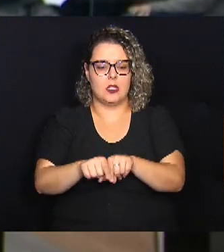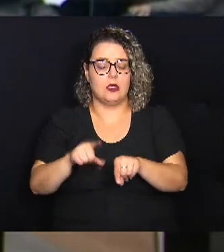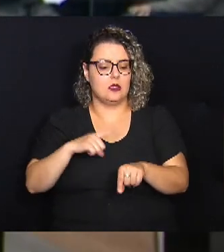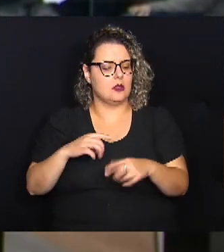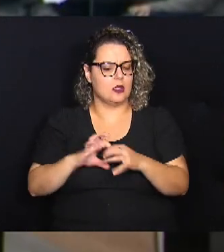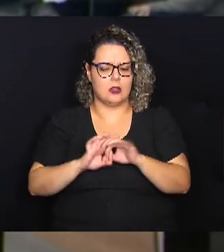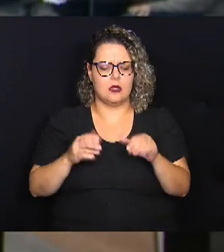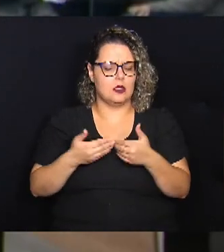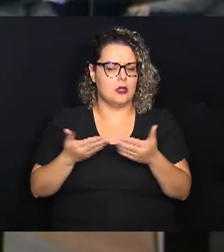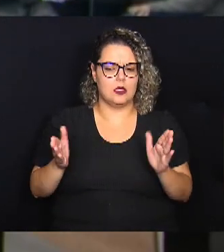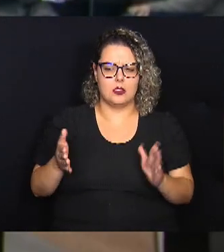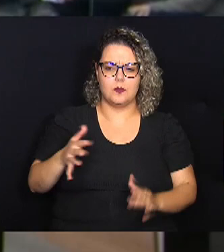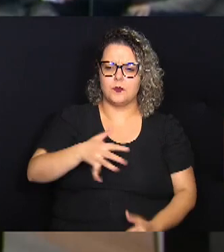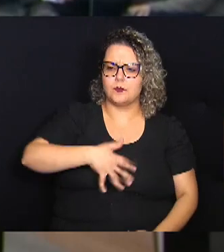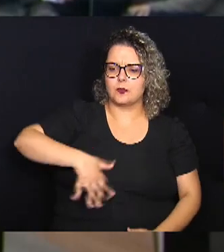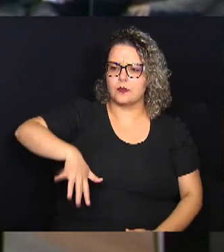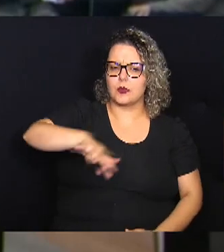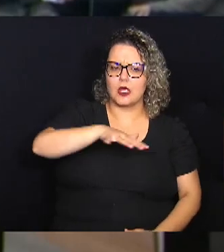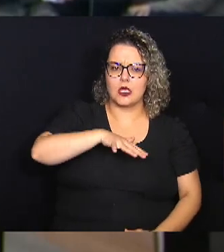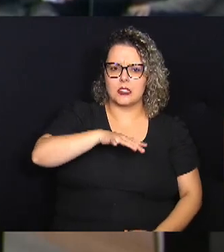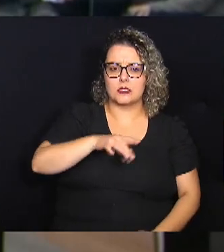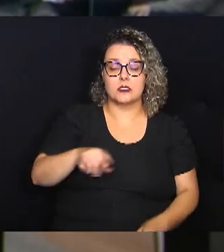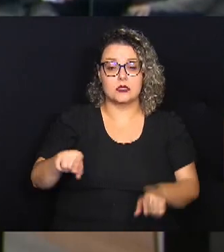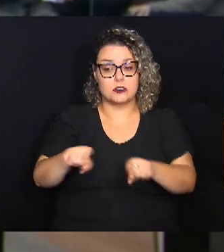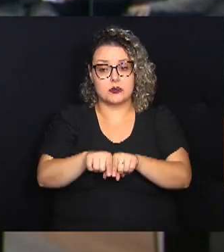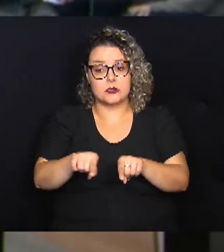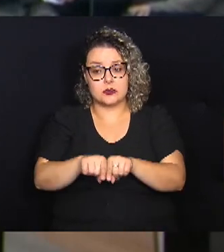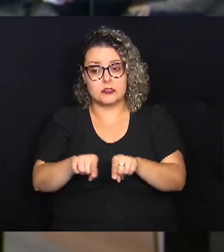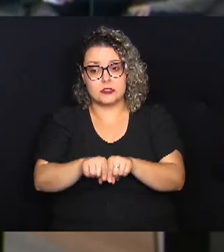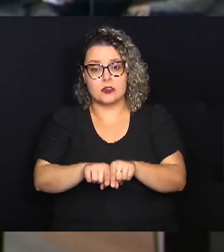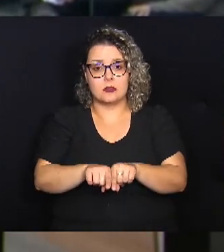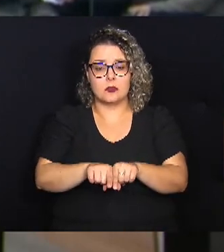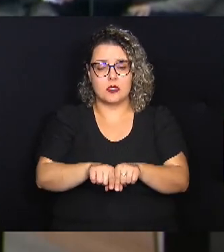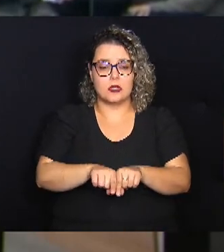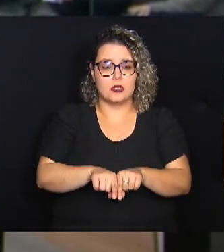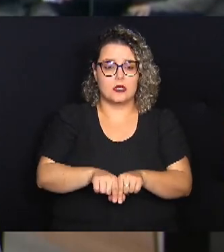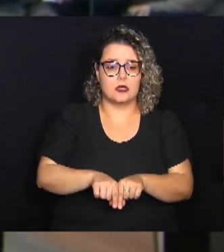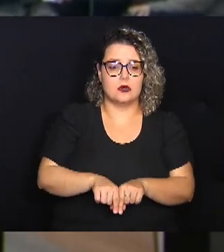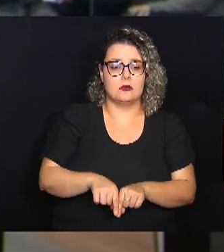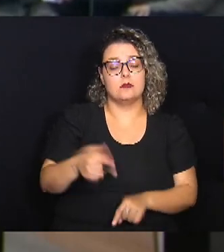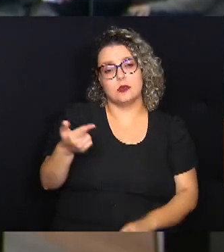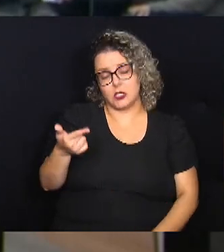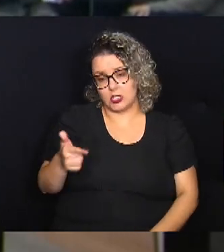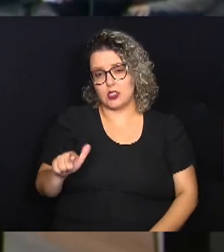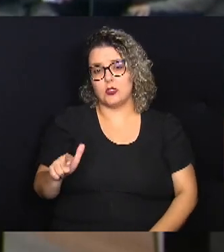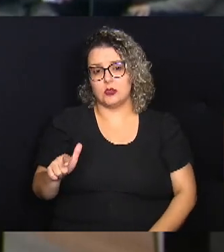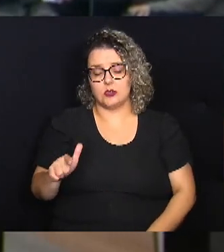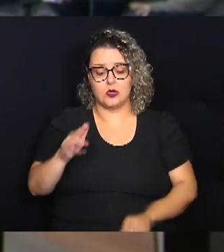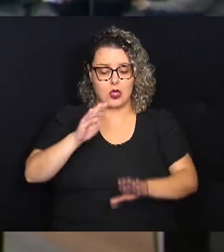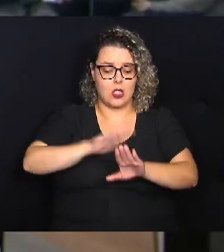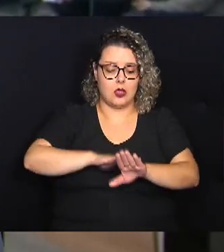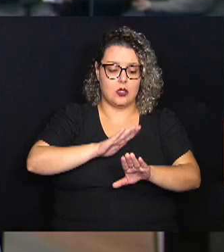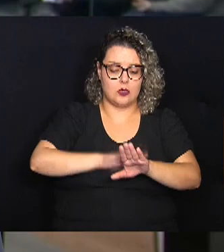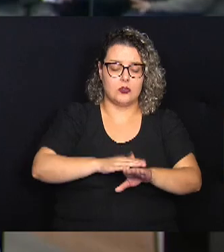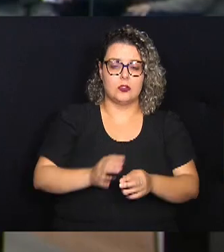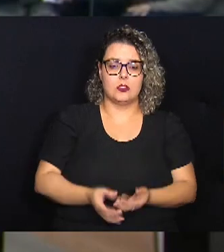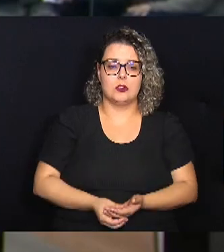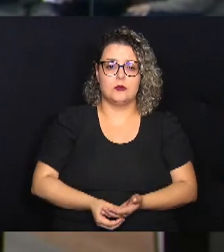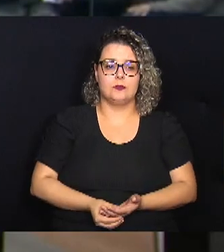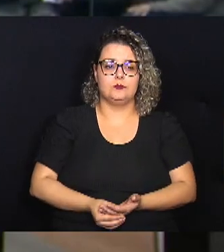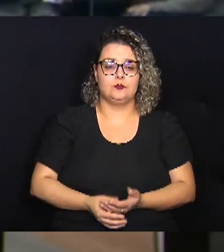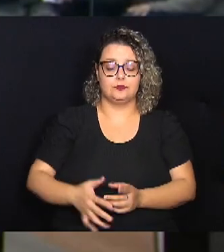disposição as áreas que ela também permanece com atividades para que o